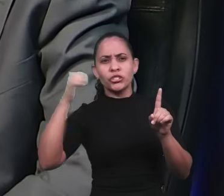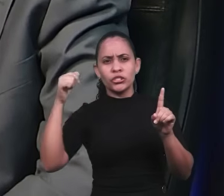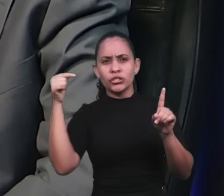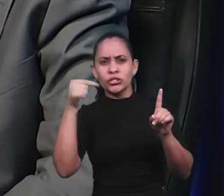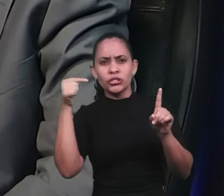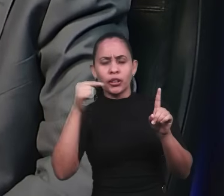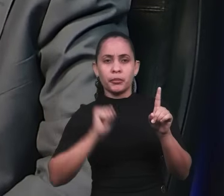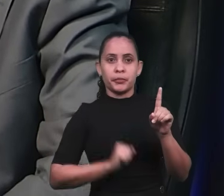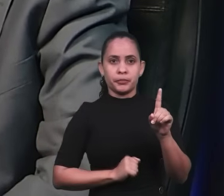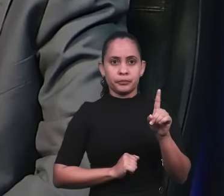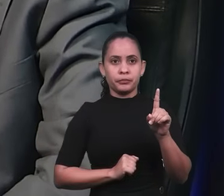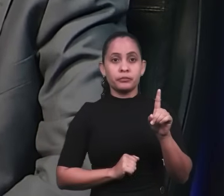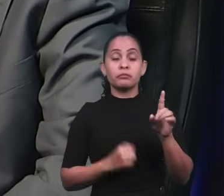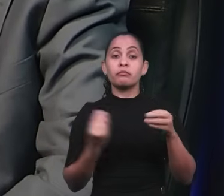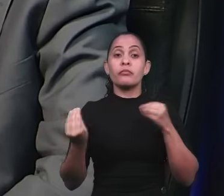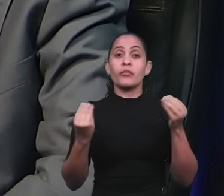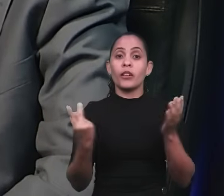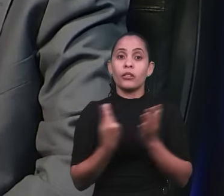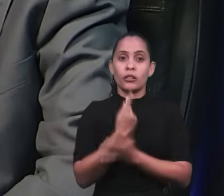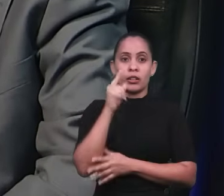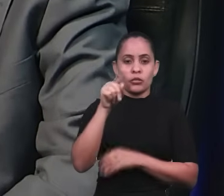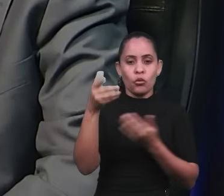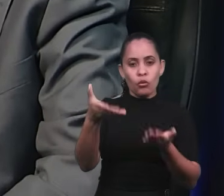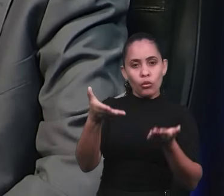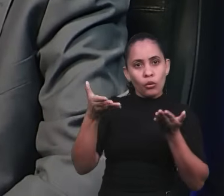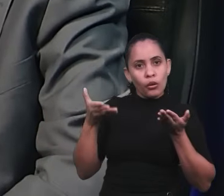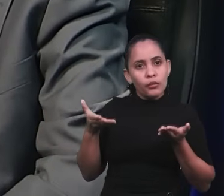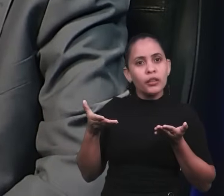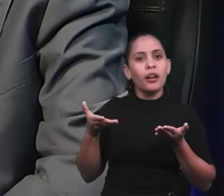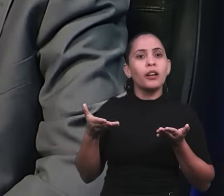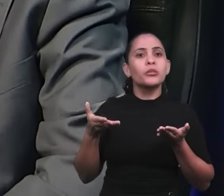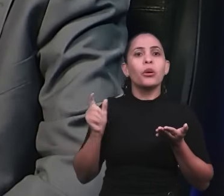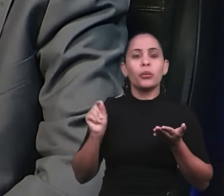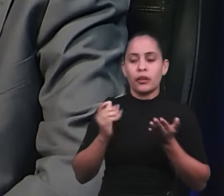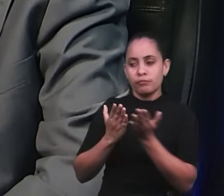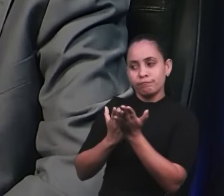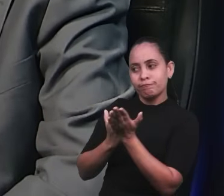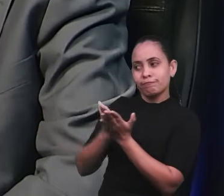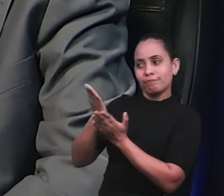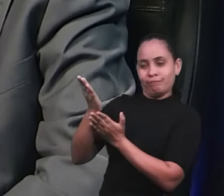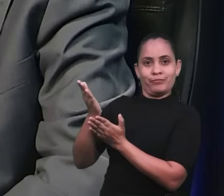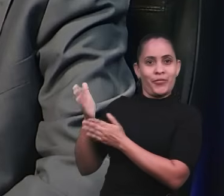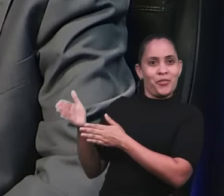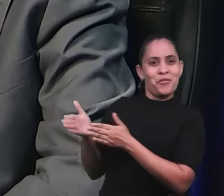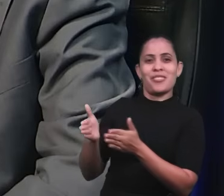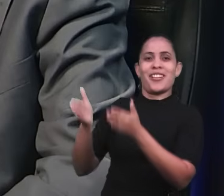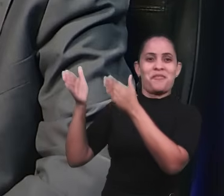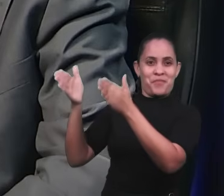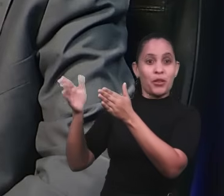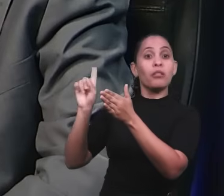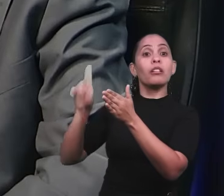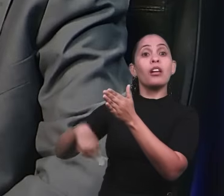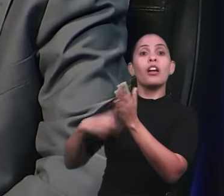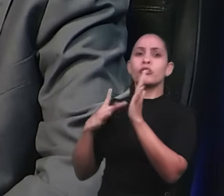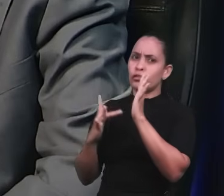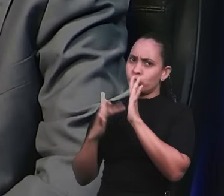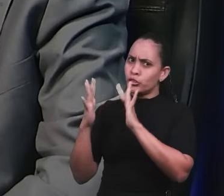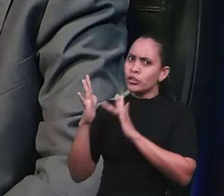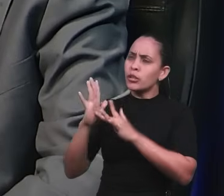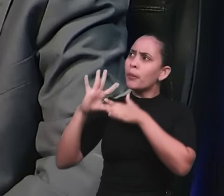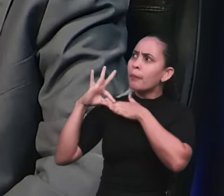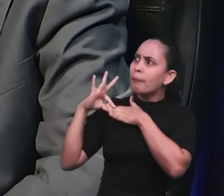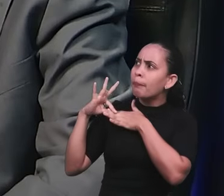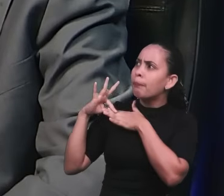chamado, ele é convidado a andar no caminho, que é Jesus, né? Que é o caminho que leva o homem